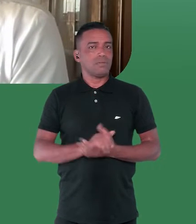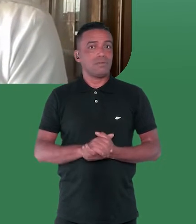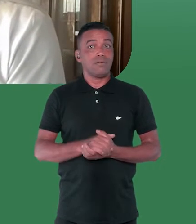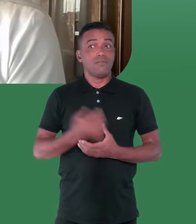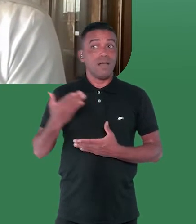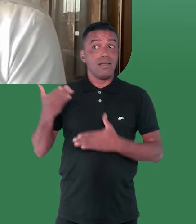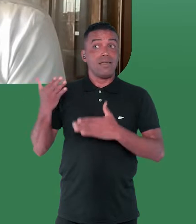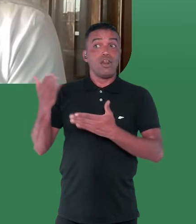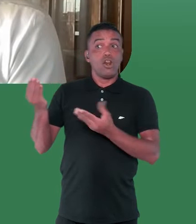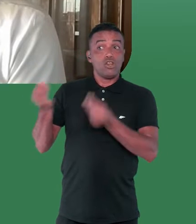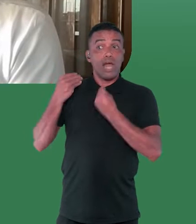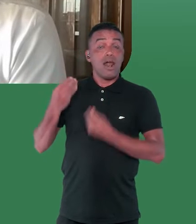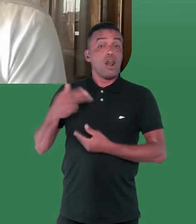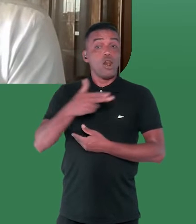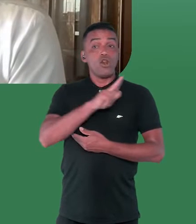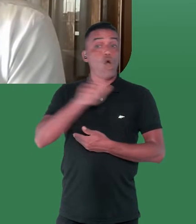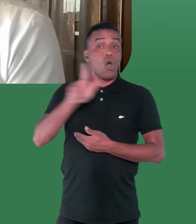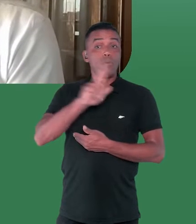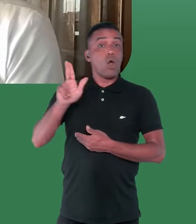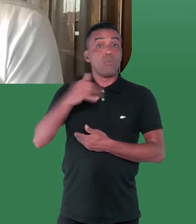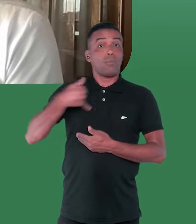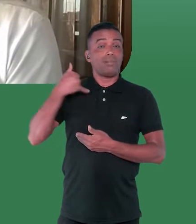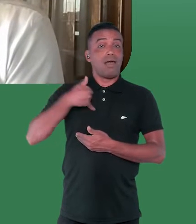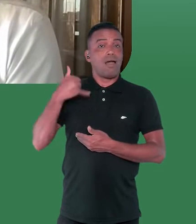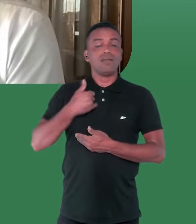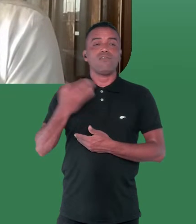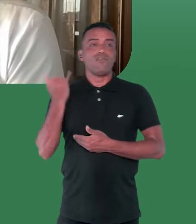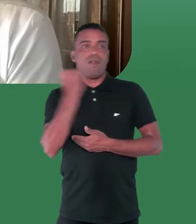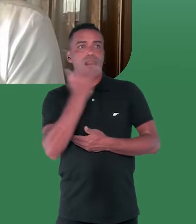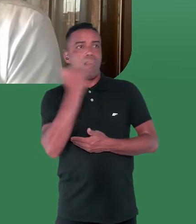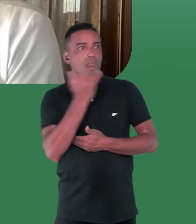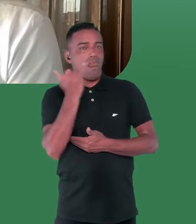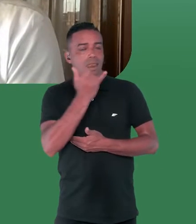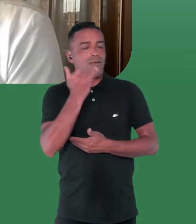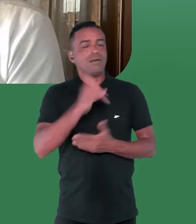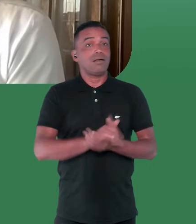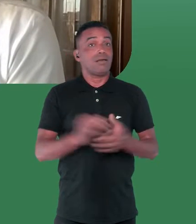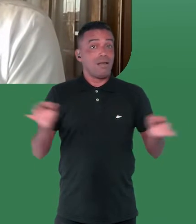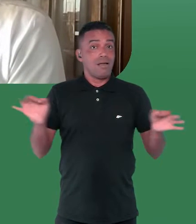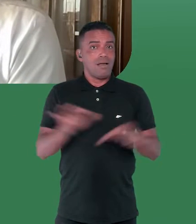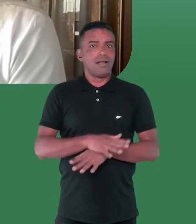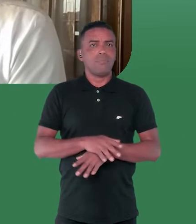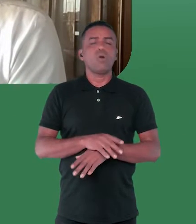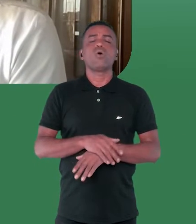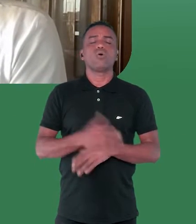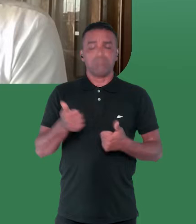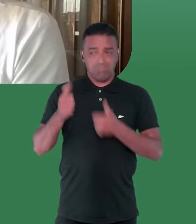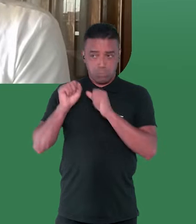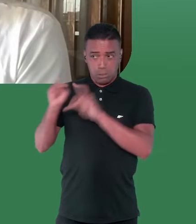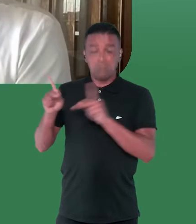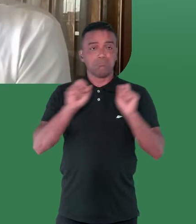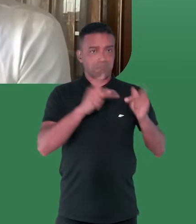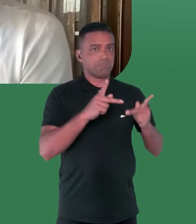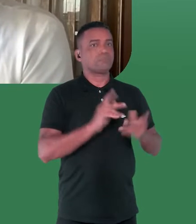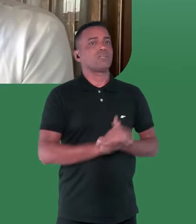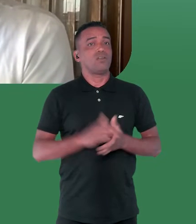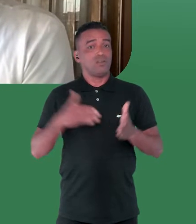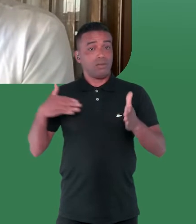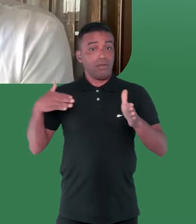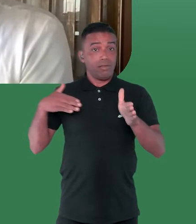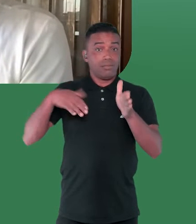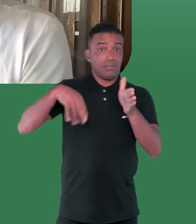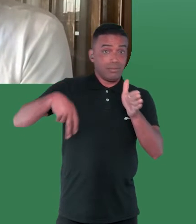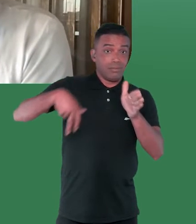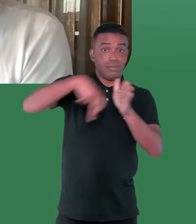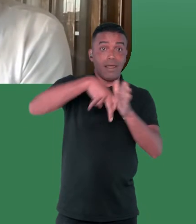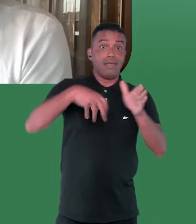vai dando os nomes e as idades. Eu fui falando os nomes e as idades, e quando acabou, eu falei, ok, sobrinho? Ele, ok. Entrei no carro com ele, quando ele estava